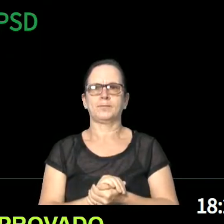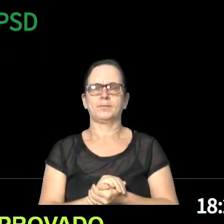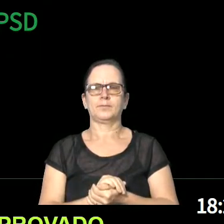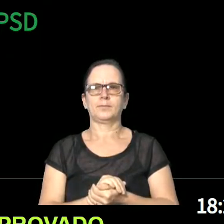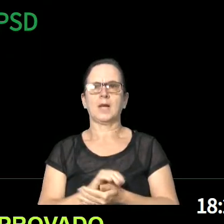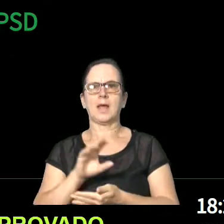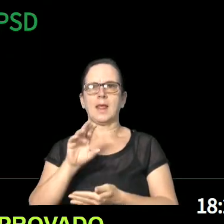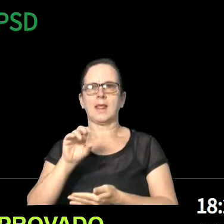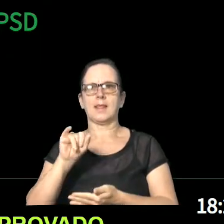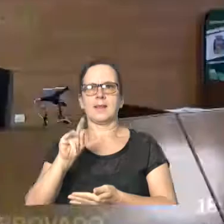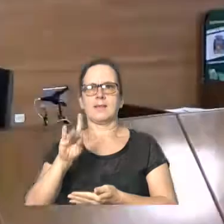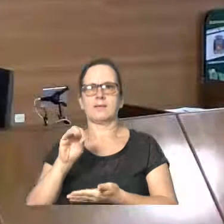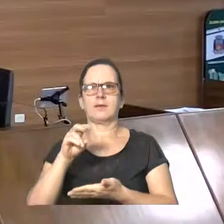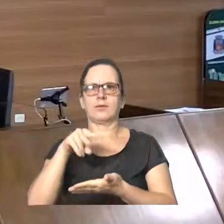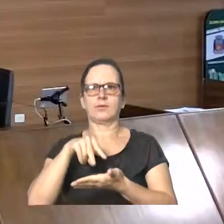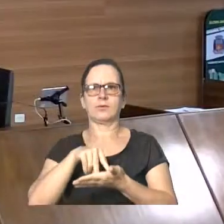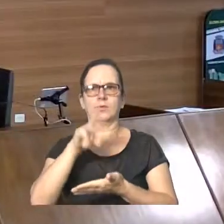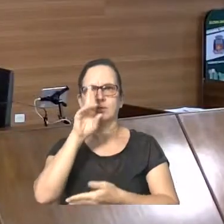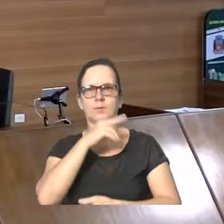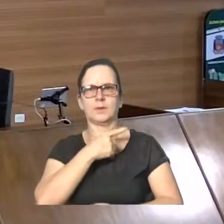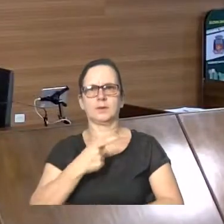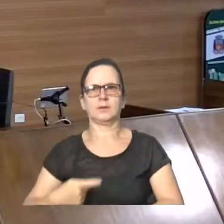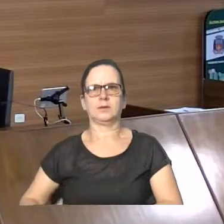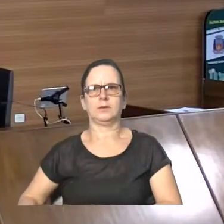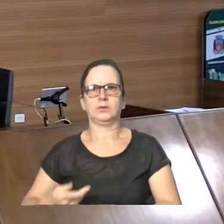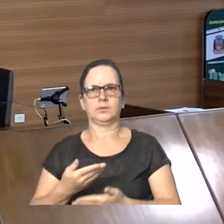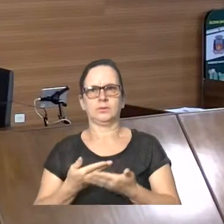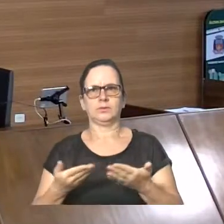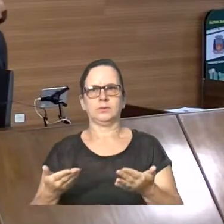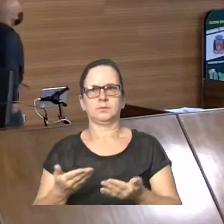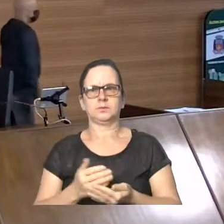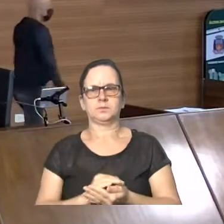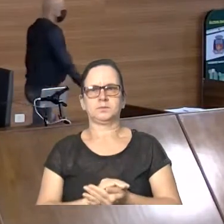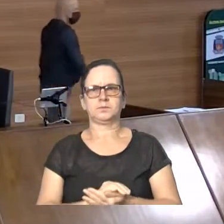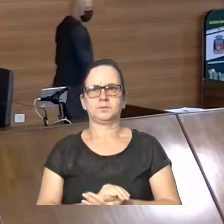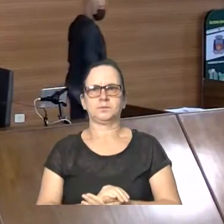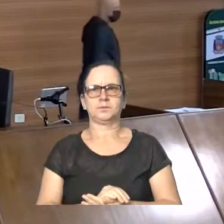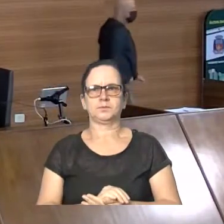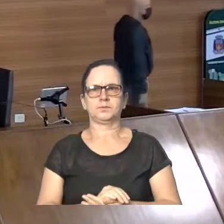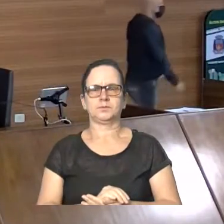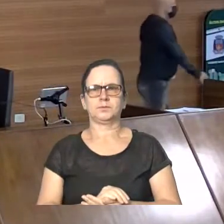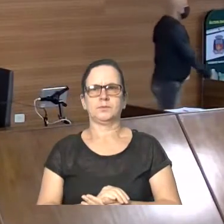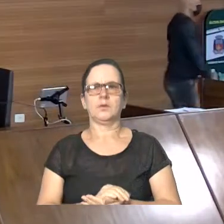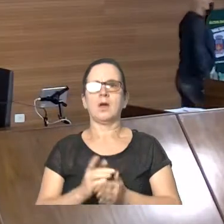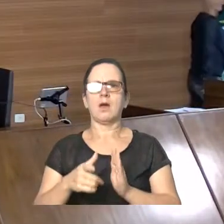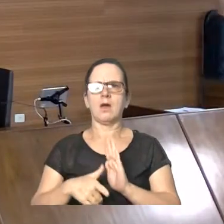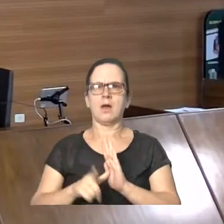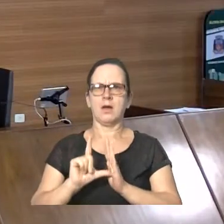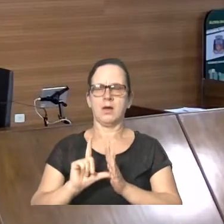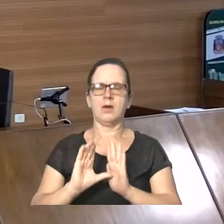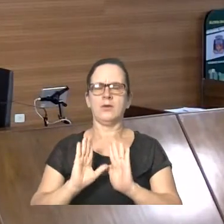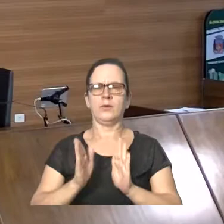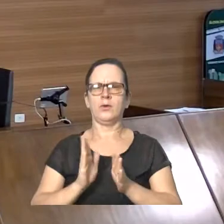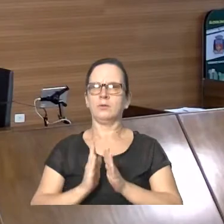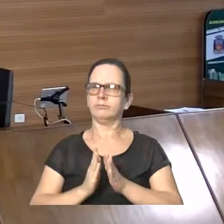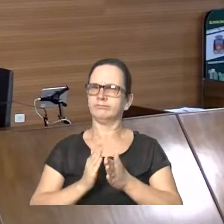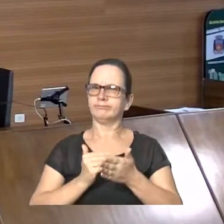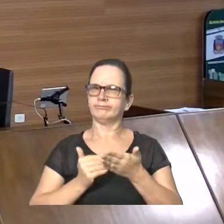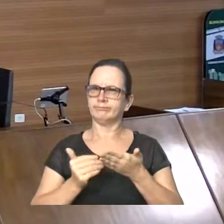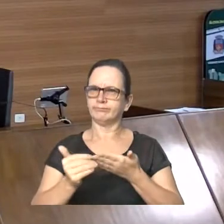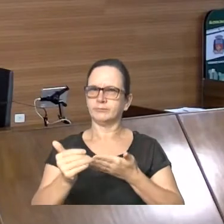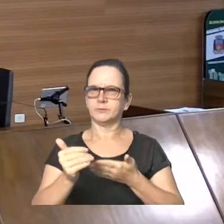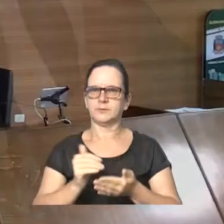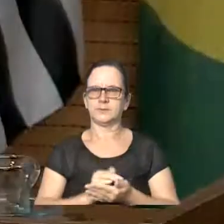vereador. Senhor presidente, senhores vereadores, como falei anteriormente, darei continuidade à minha